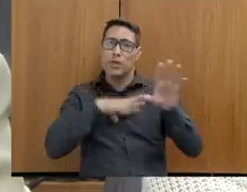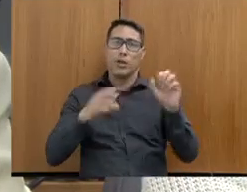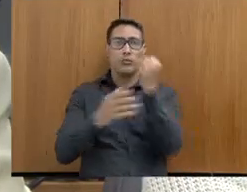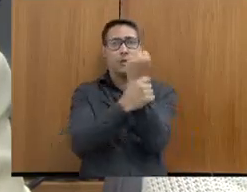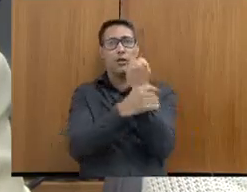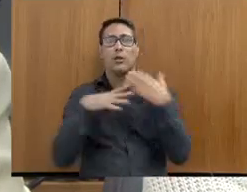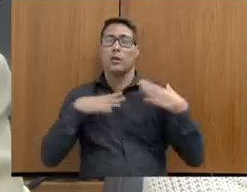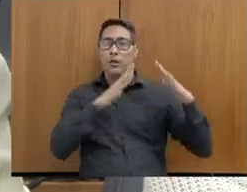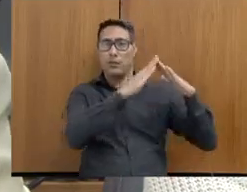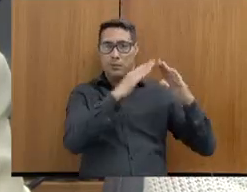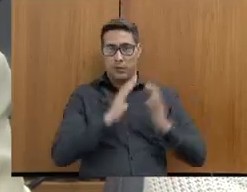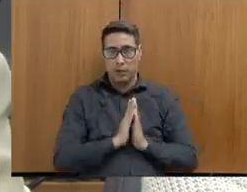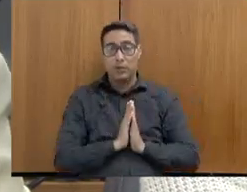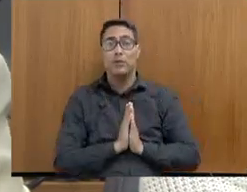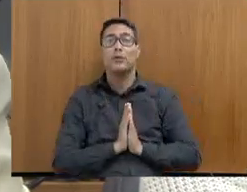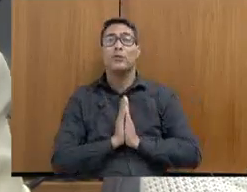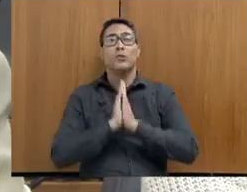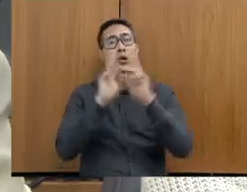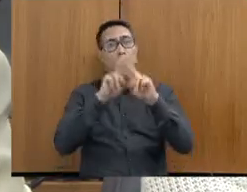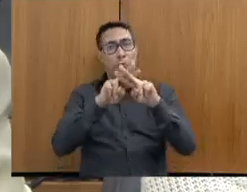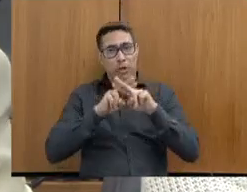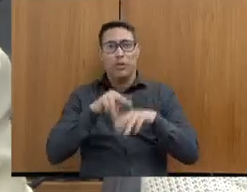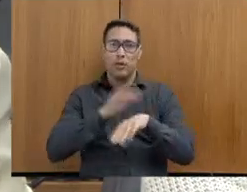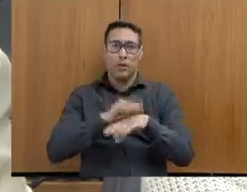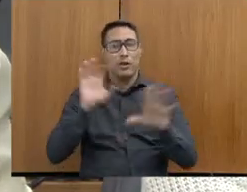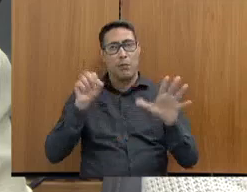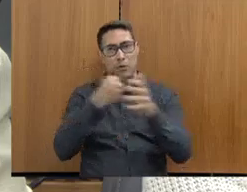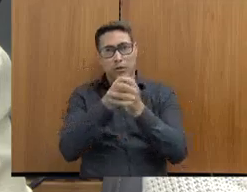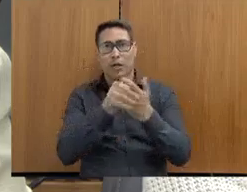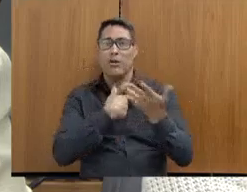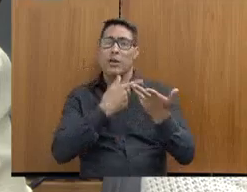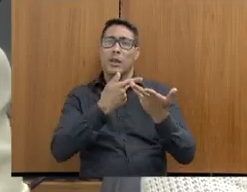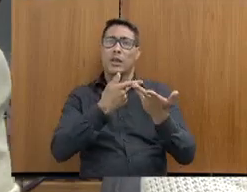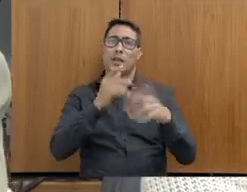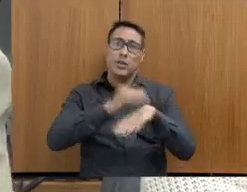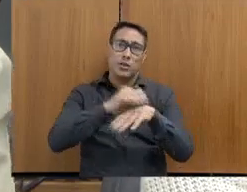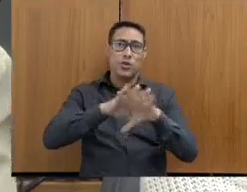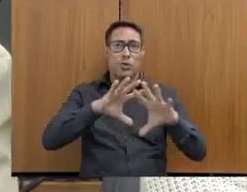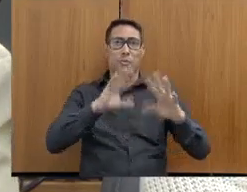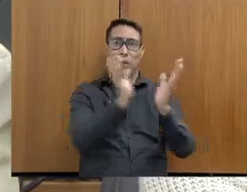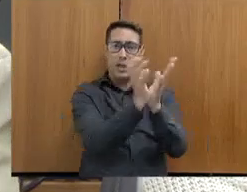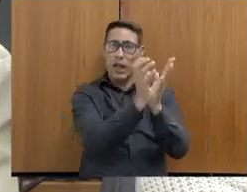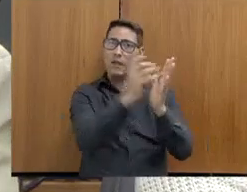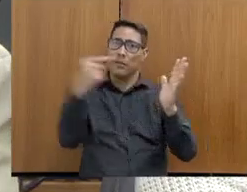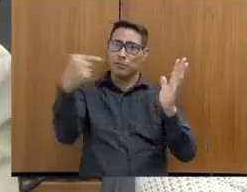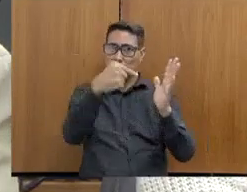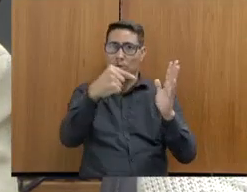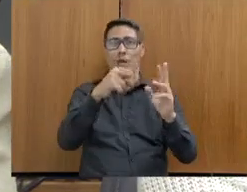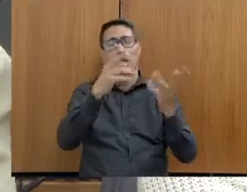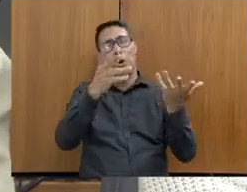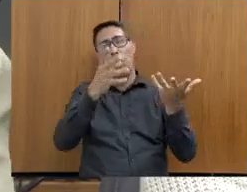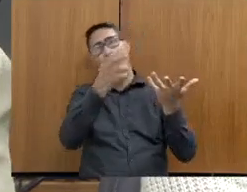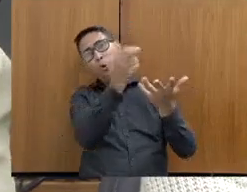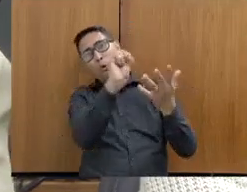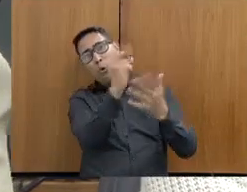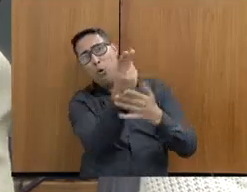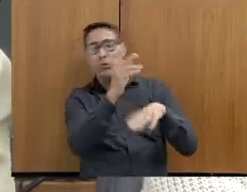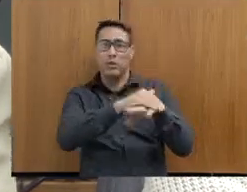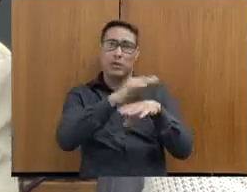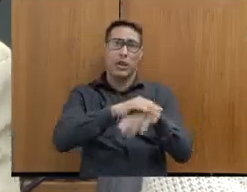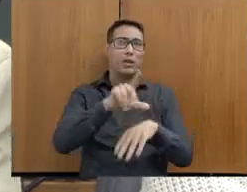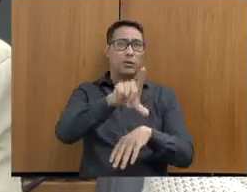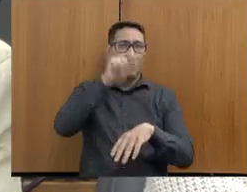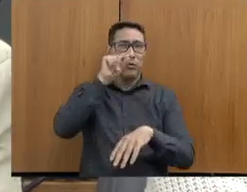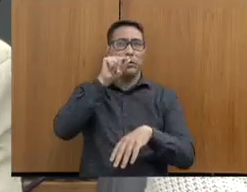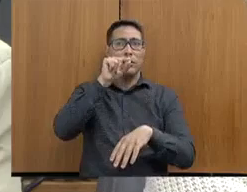essa questão de proteção e promoção de uma classe em detrimento da outra Porque tem uma opção sexual diferente alguma coisa